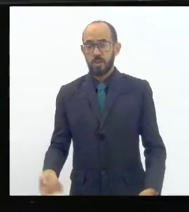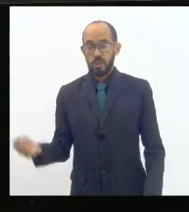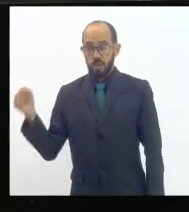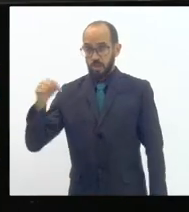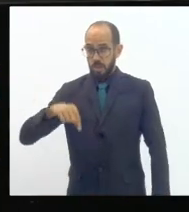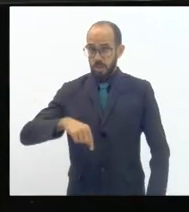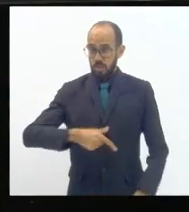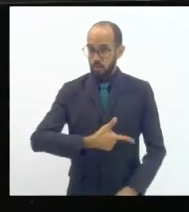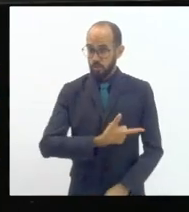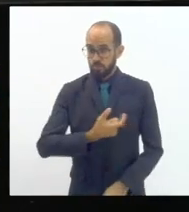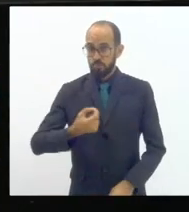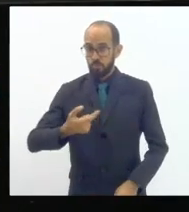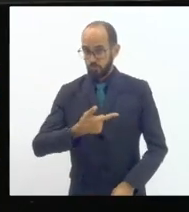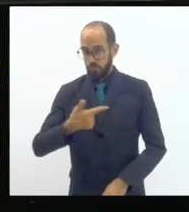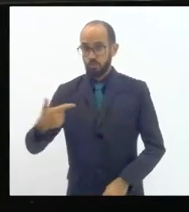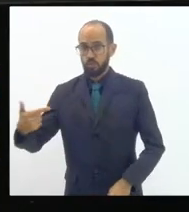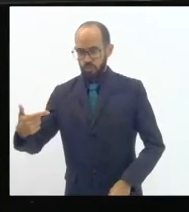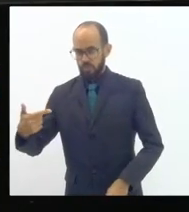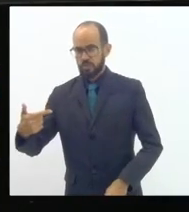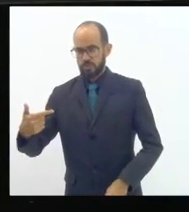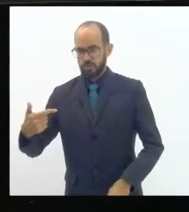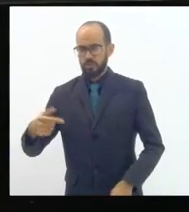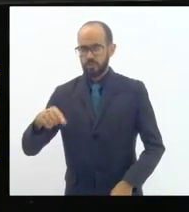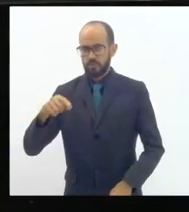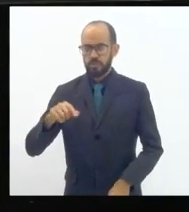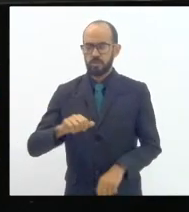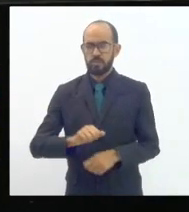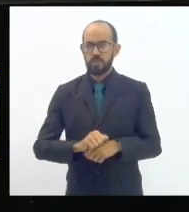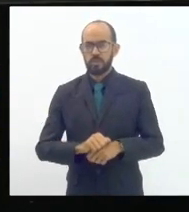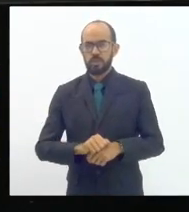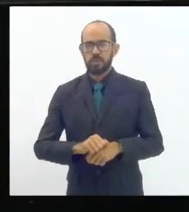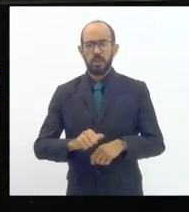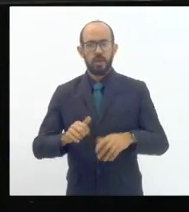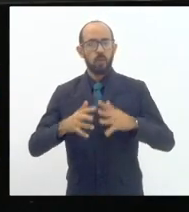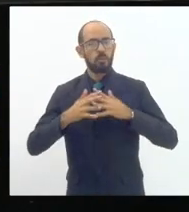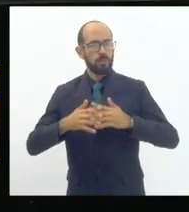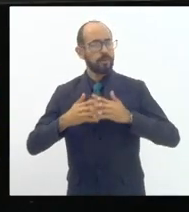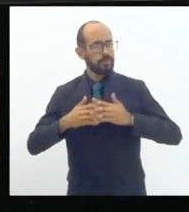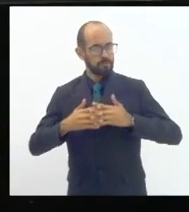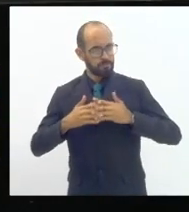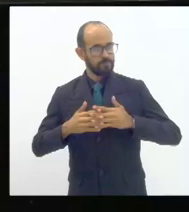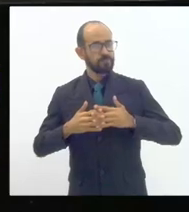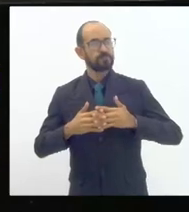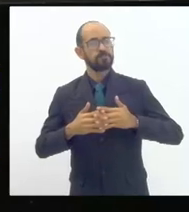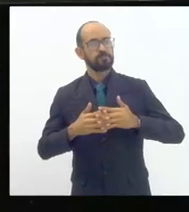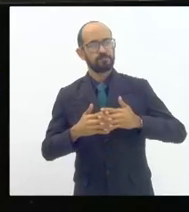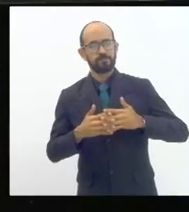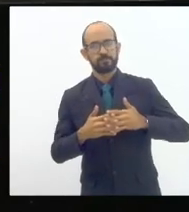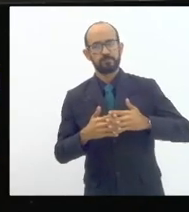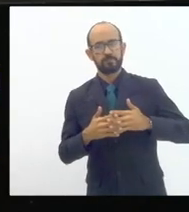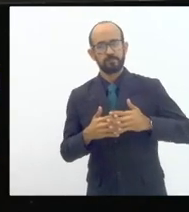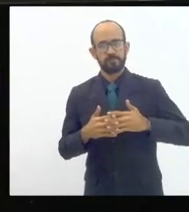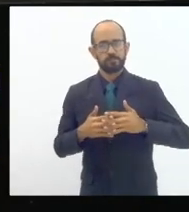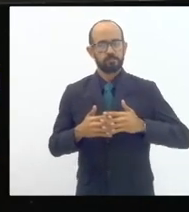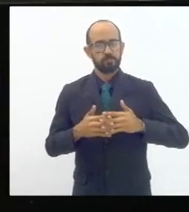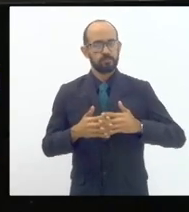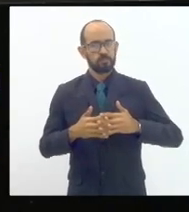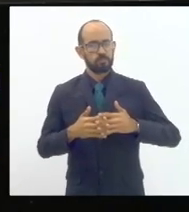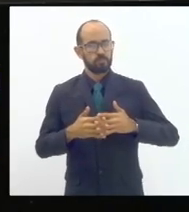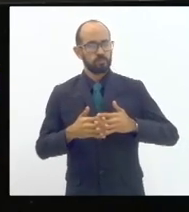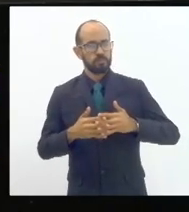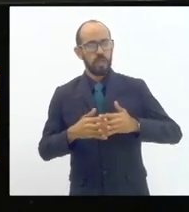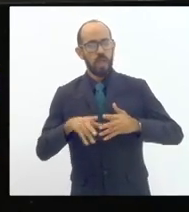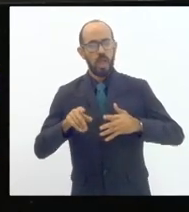este ano é um ano emblemático, inclusive deva ser